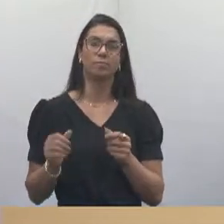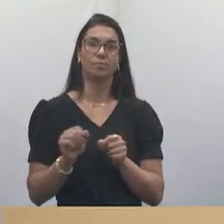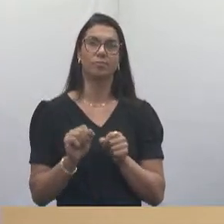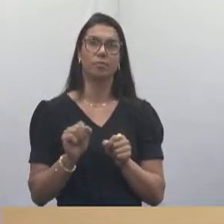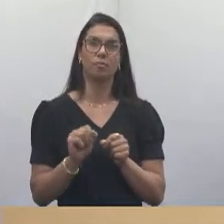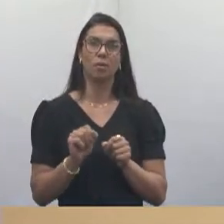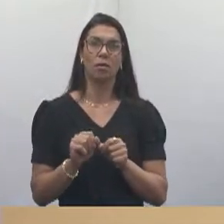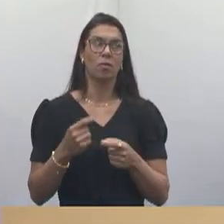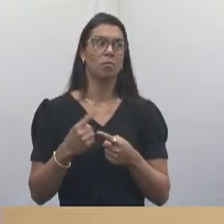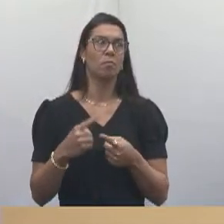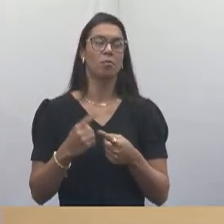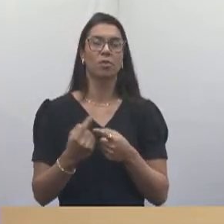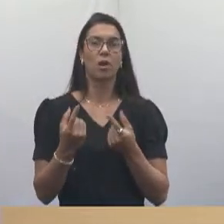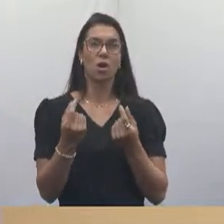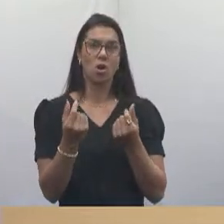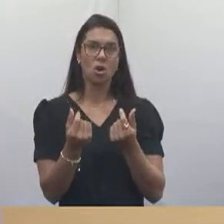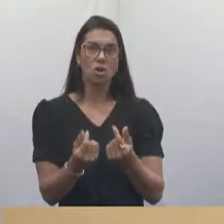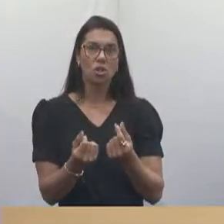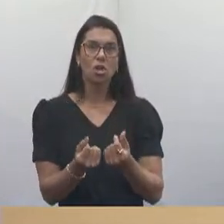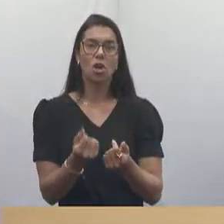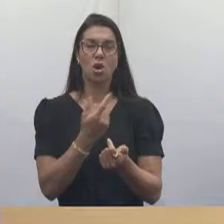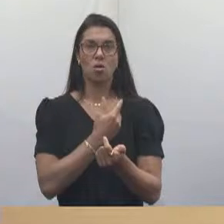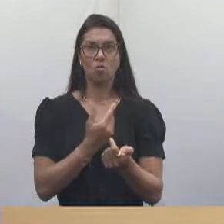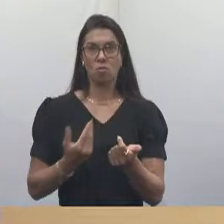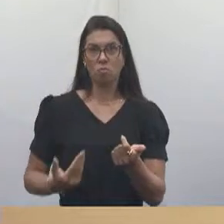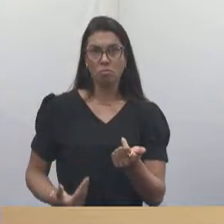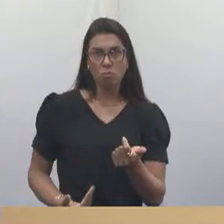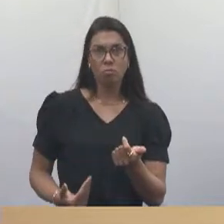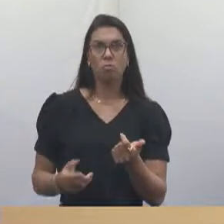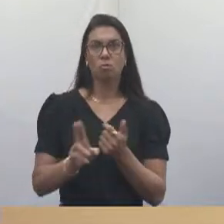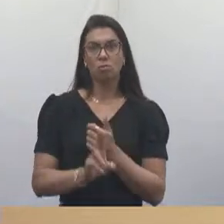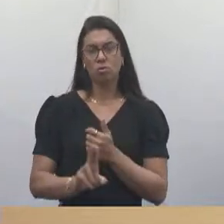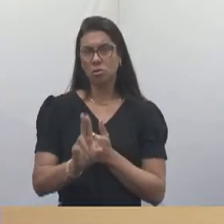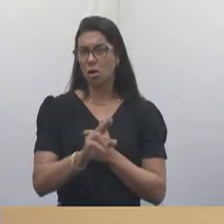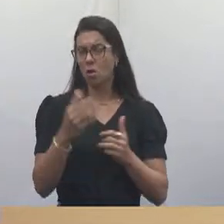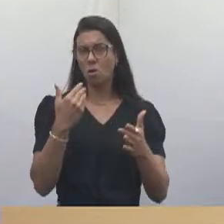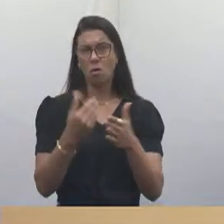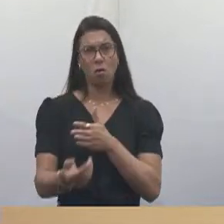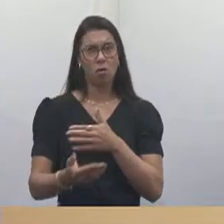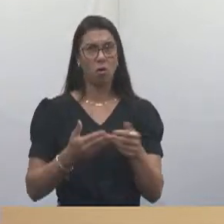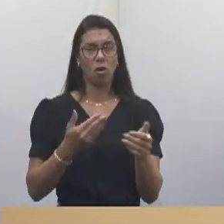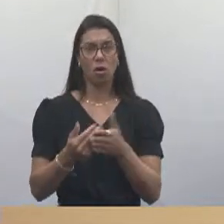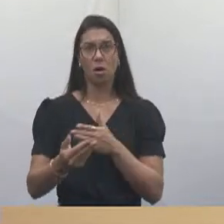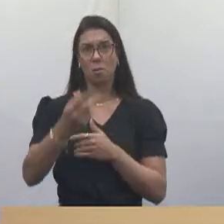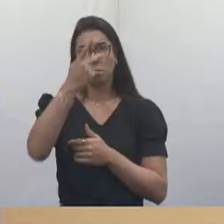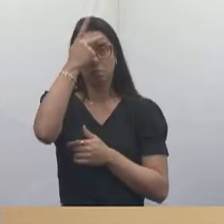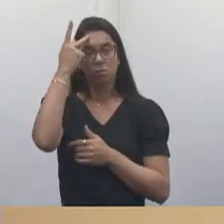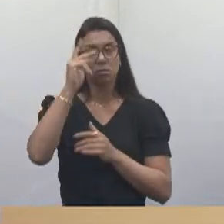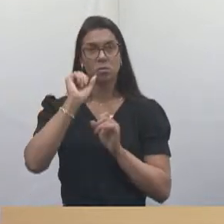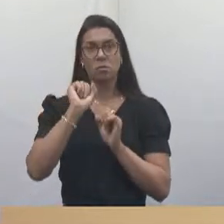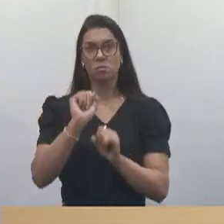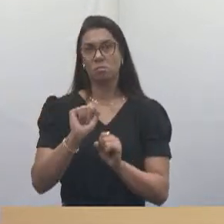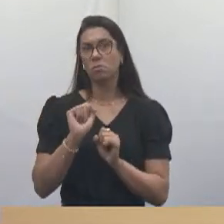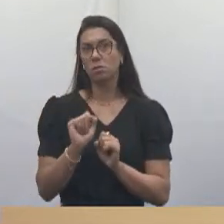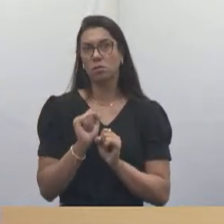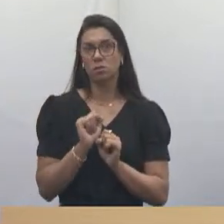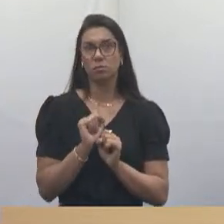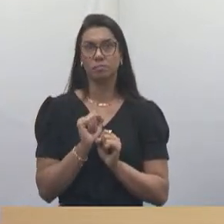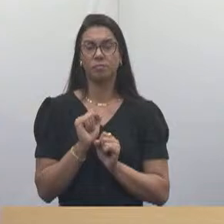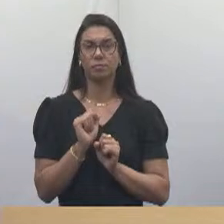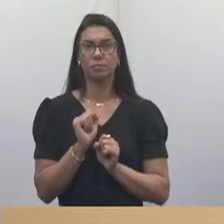Porque gastar o dinheiro público, qualquer um pode gastar o dinheiro público da forma que é pedida para